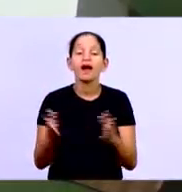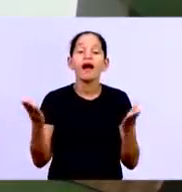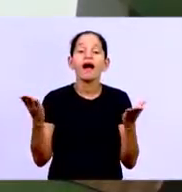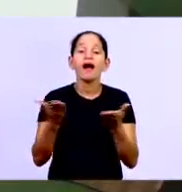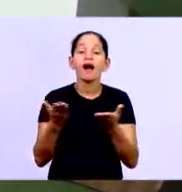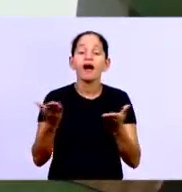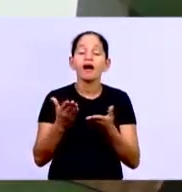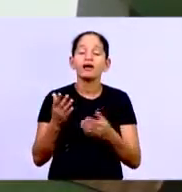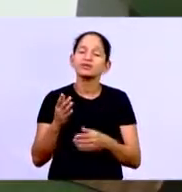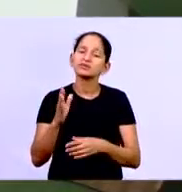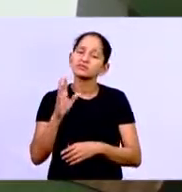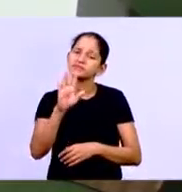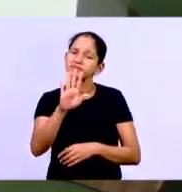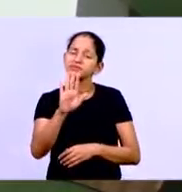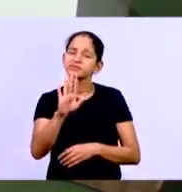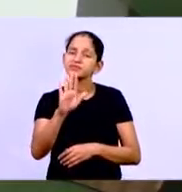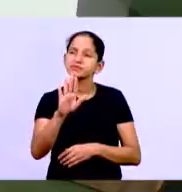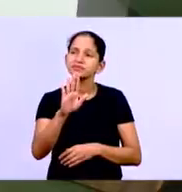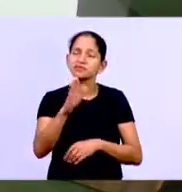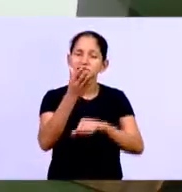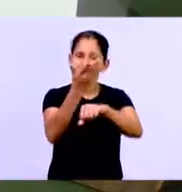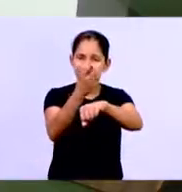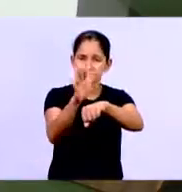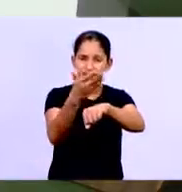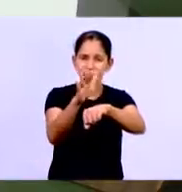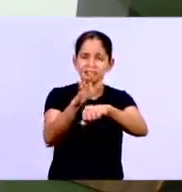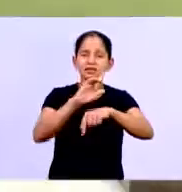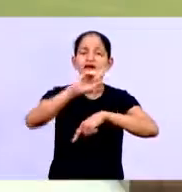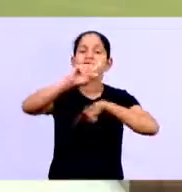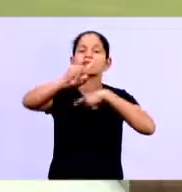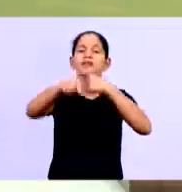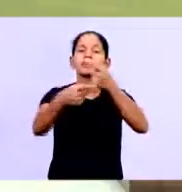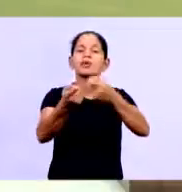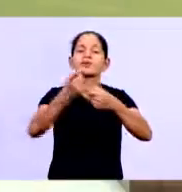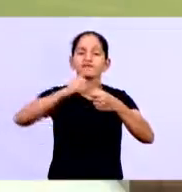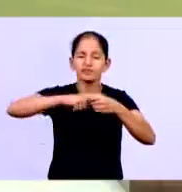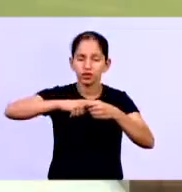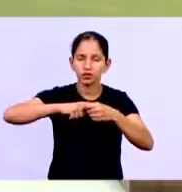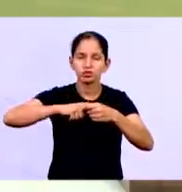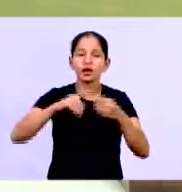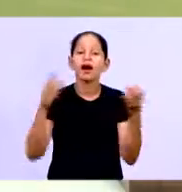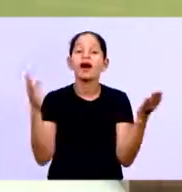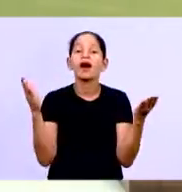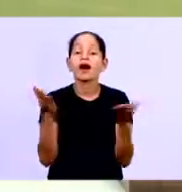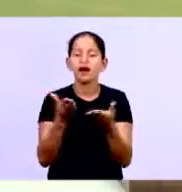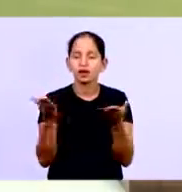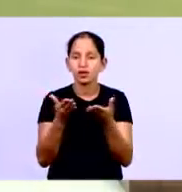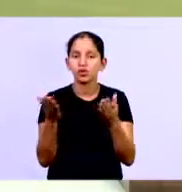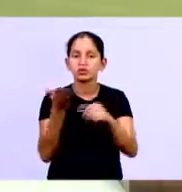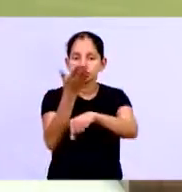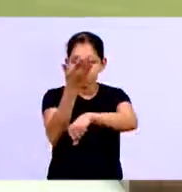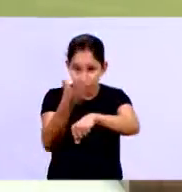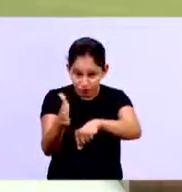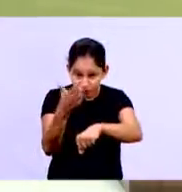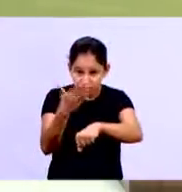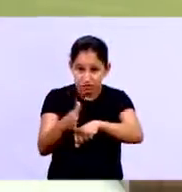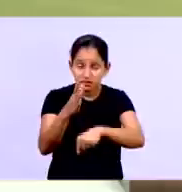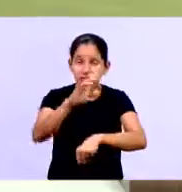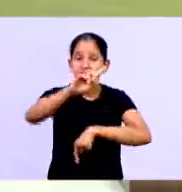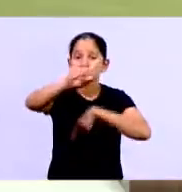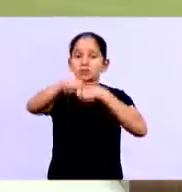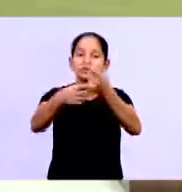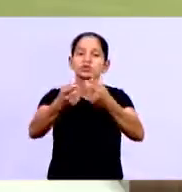Temos vamos deixar os nossos alunos fazer a atividade, a gente volta e fala. Então a gente retoma agora, após as atividades, com o restante